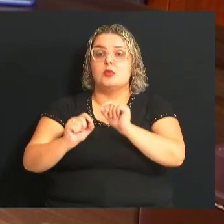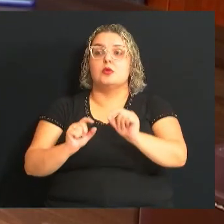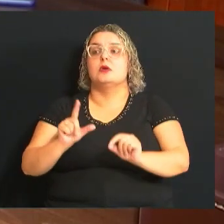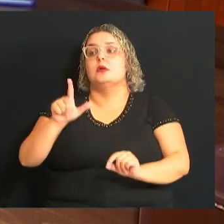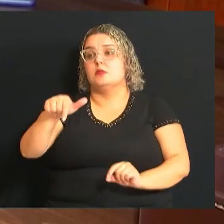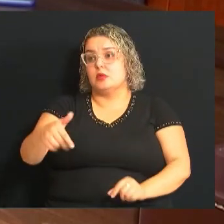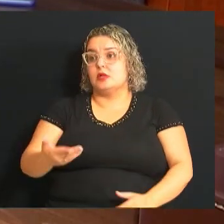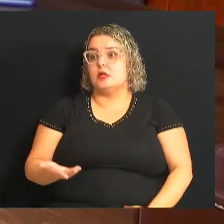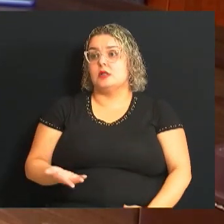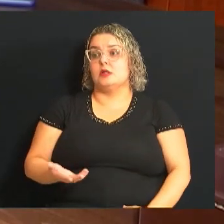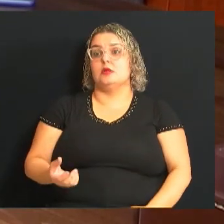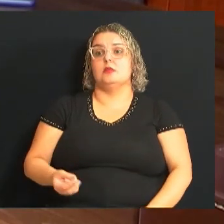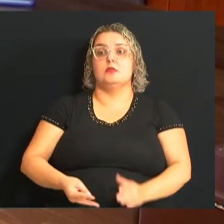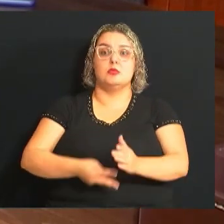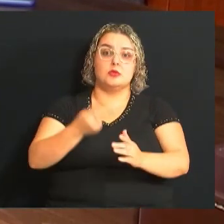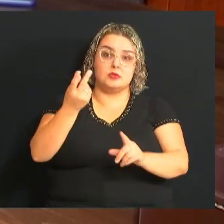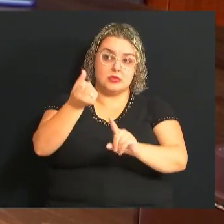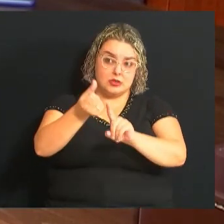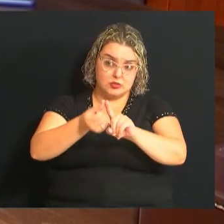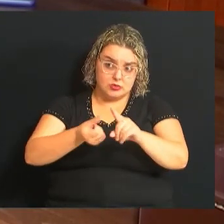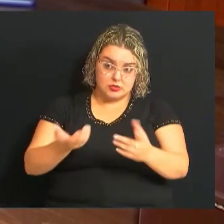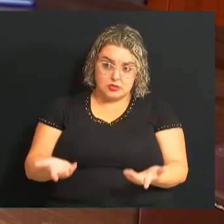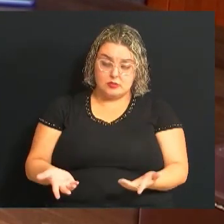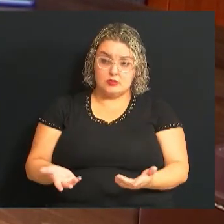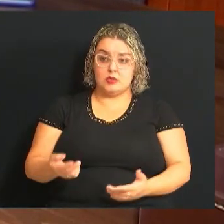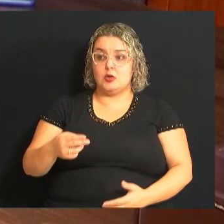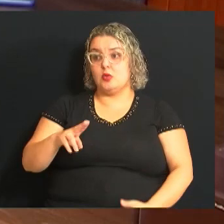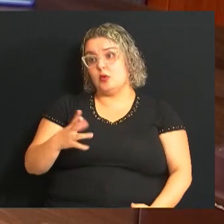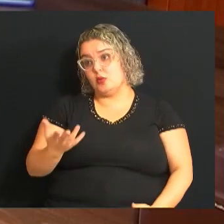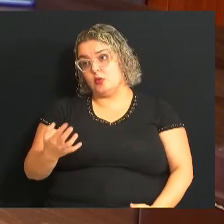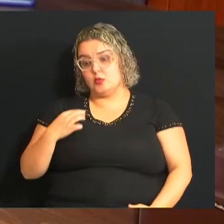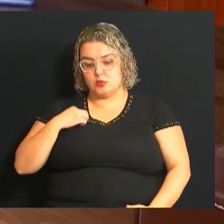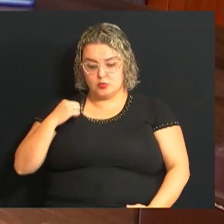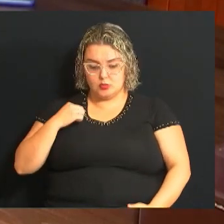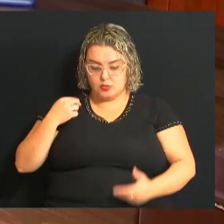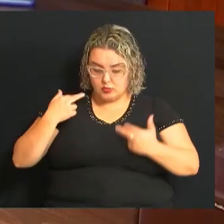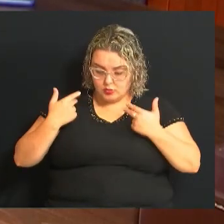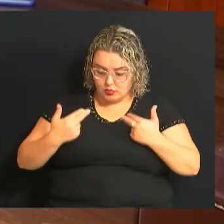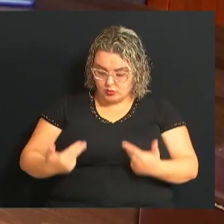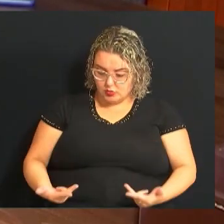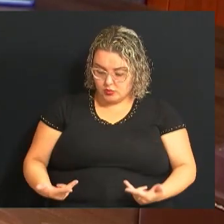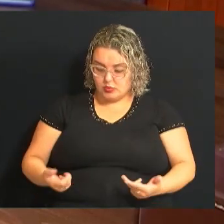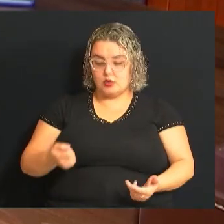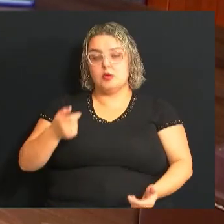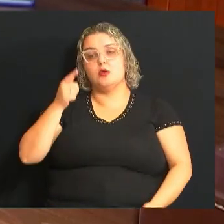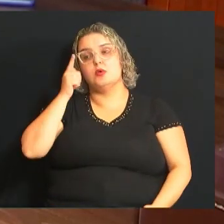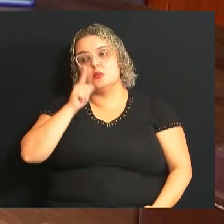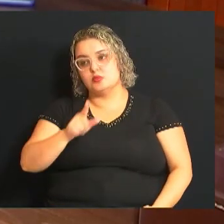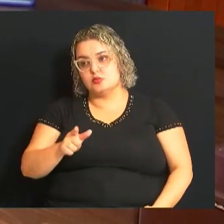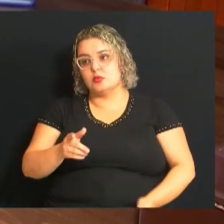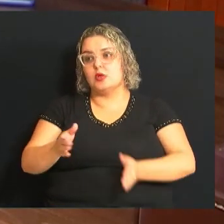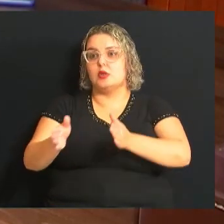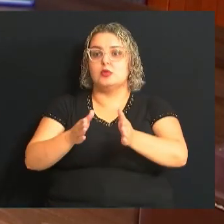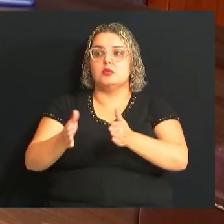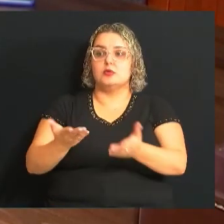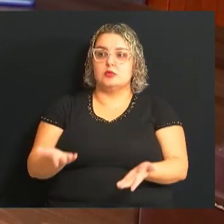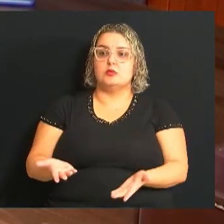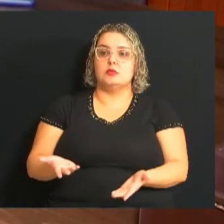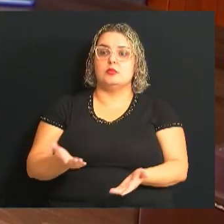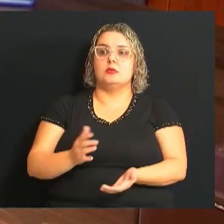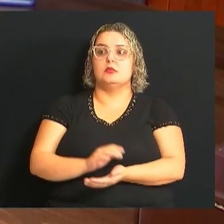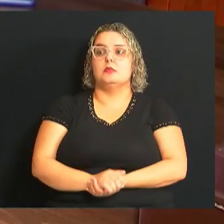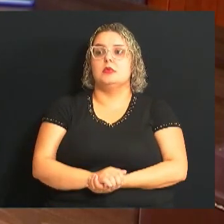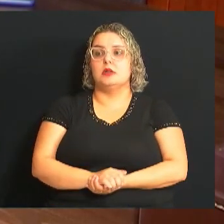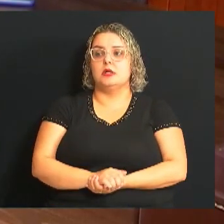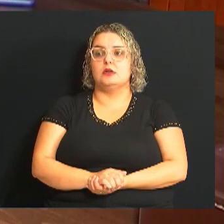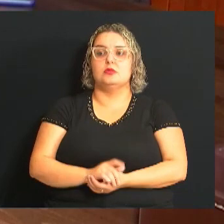o segundo semestre. Ou os uniformes você consegue normalmente descasar, né? Se precisar